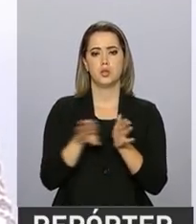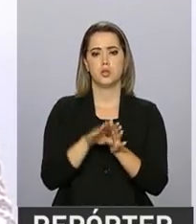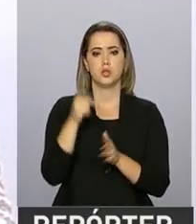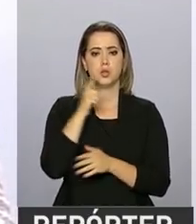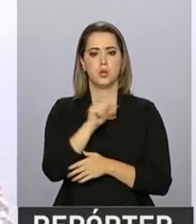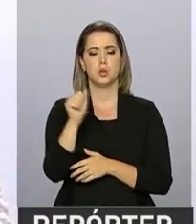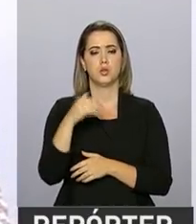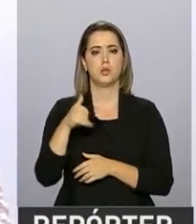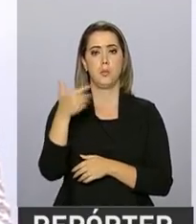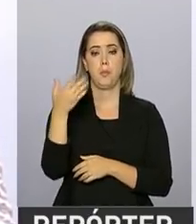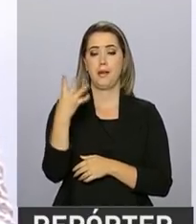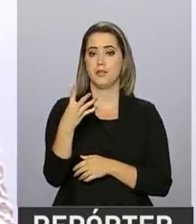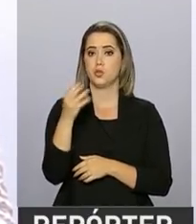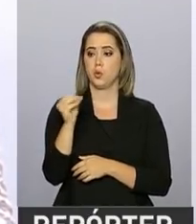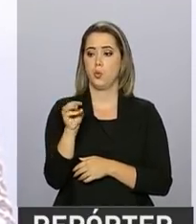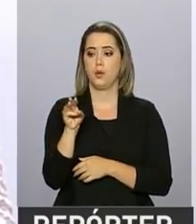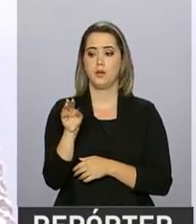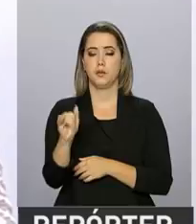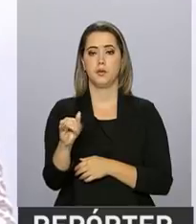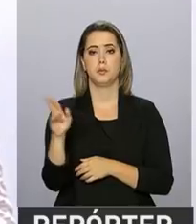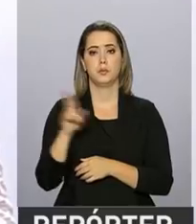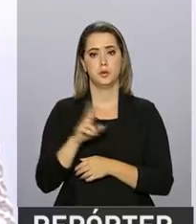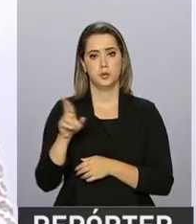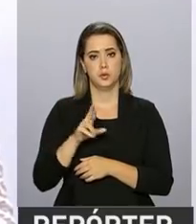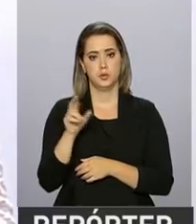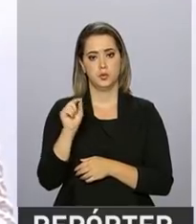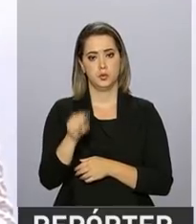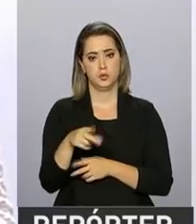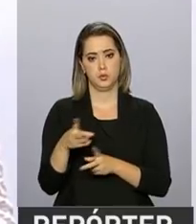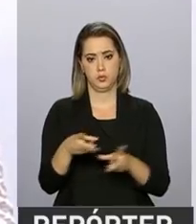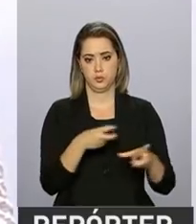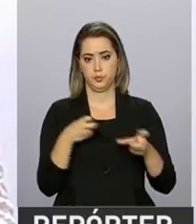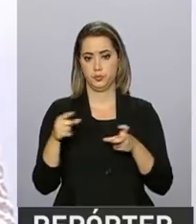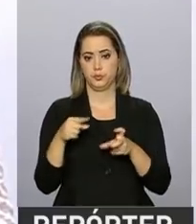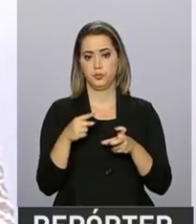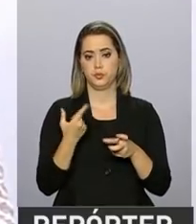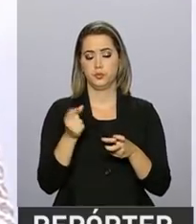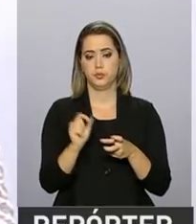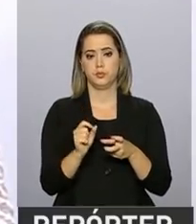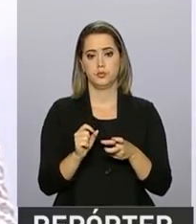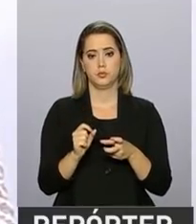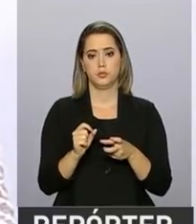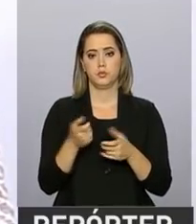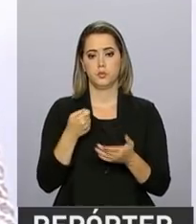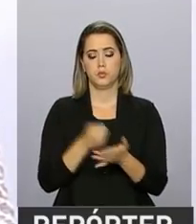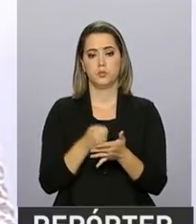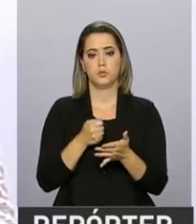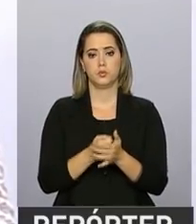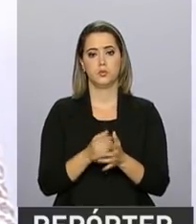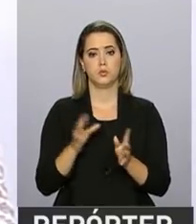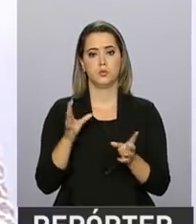de 40 bilhões de reais a perspectiva de pagamento das contas inativas.